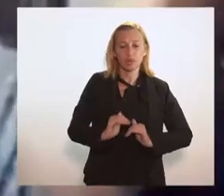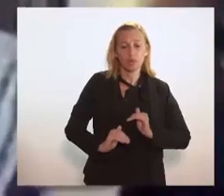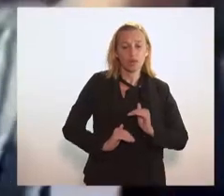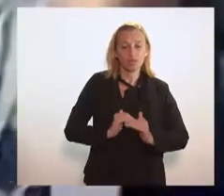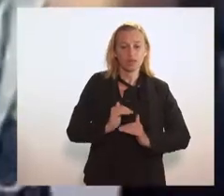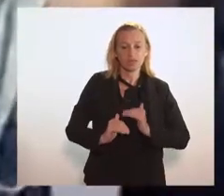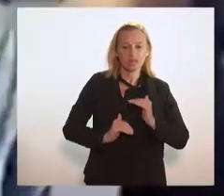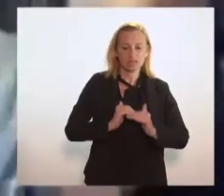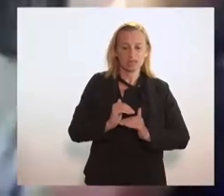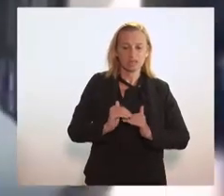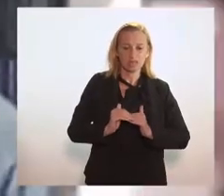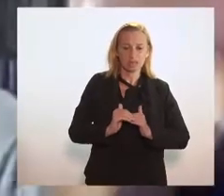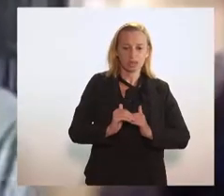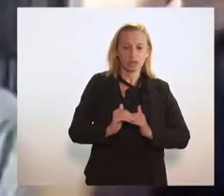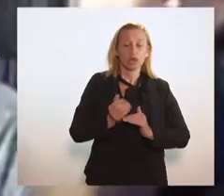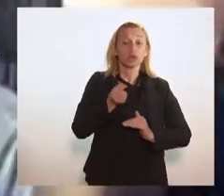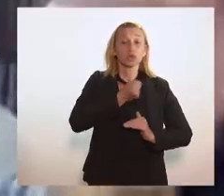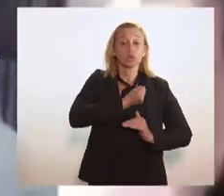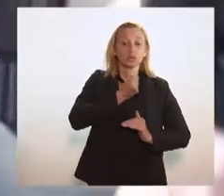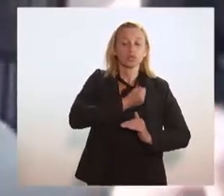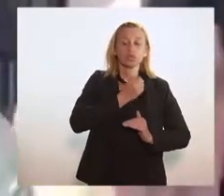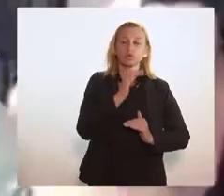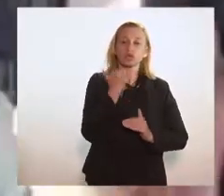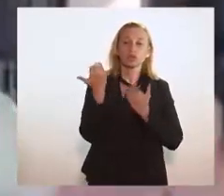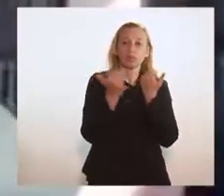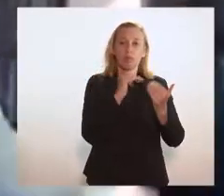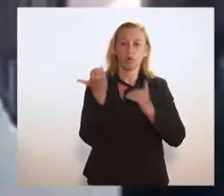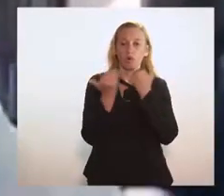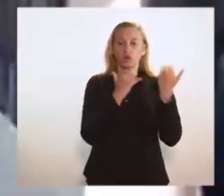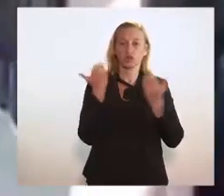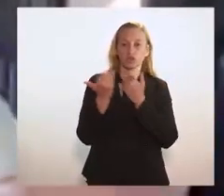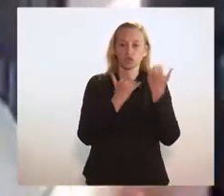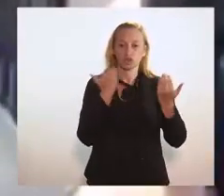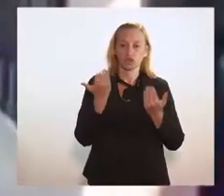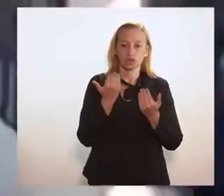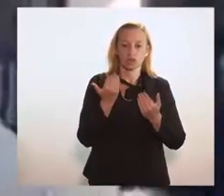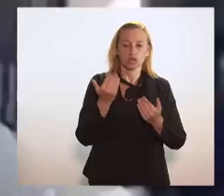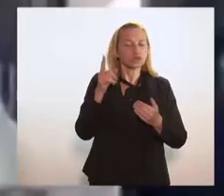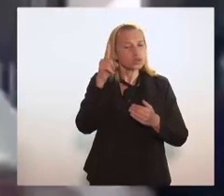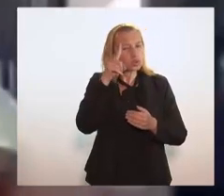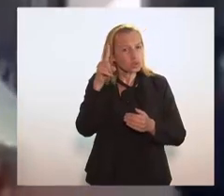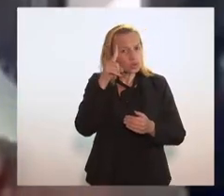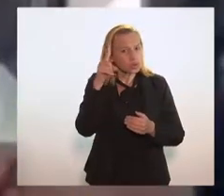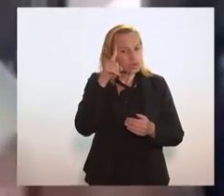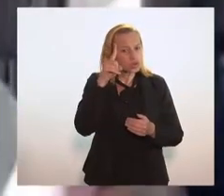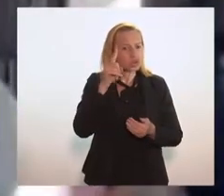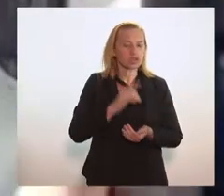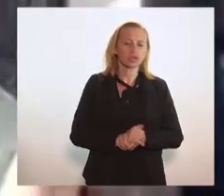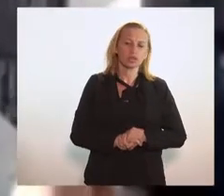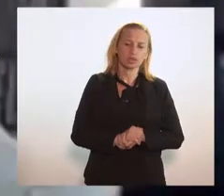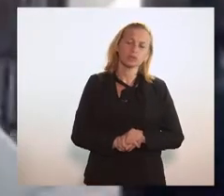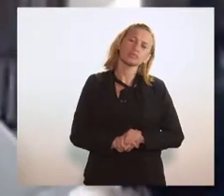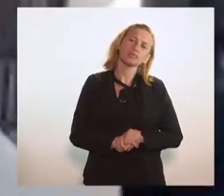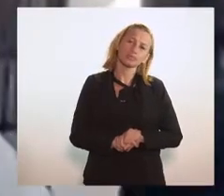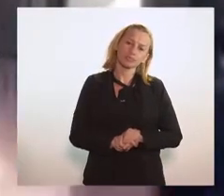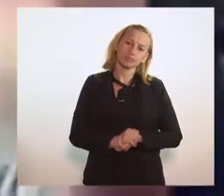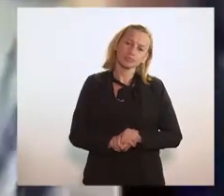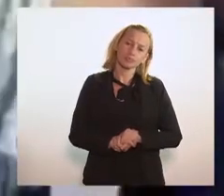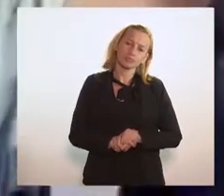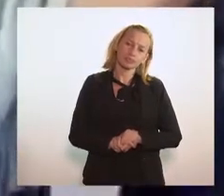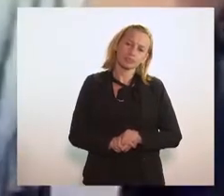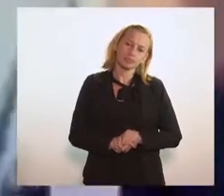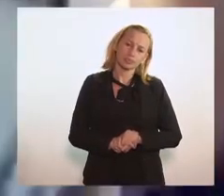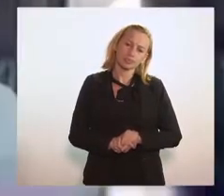avançar no número de mortes de um dia para o outro e desse dia para o outro, ou